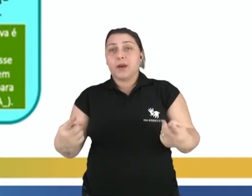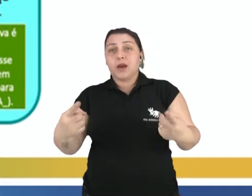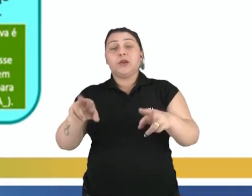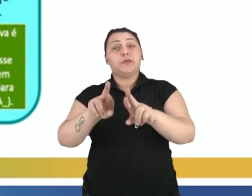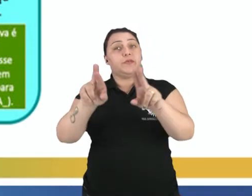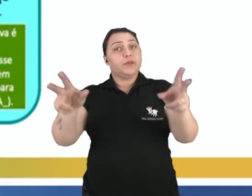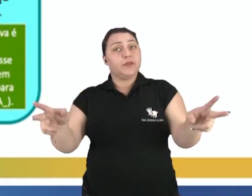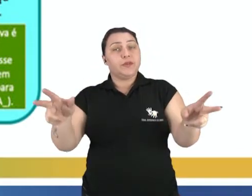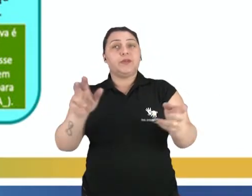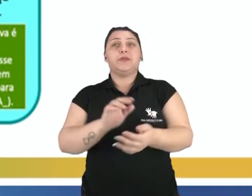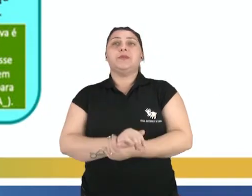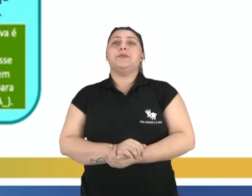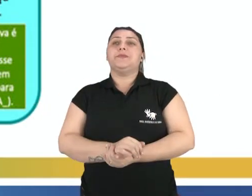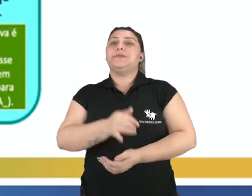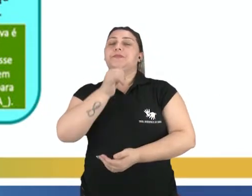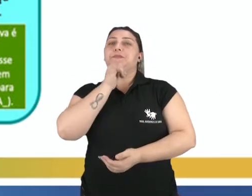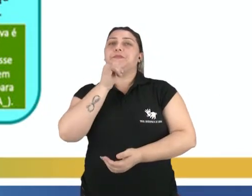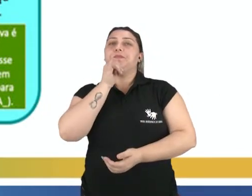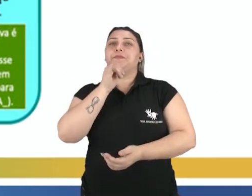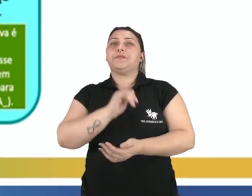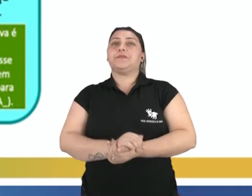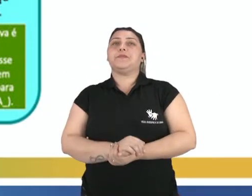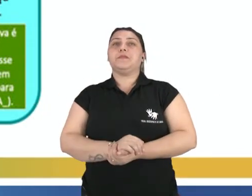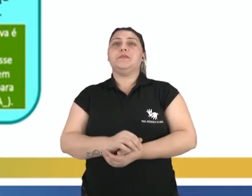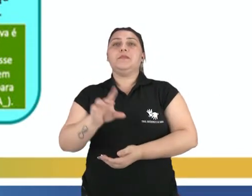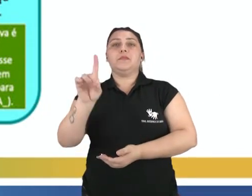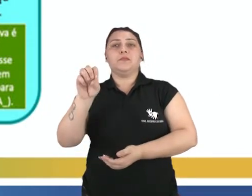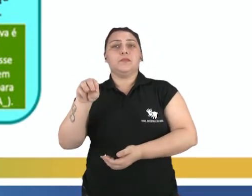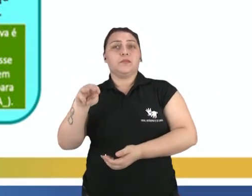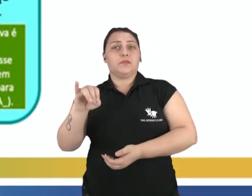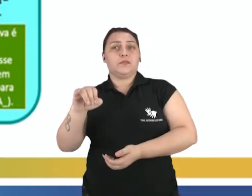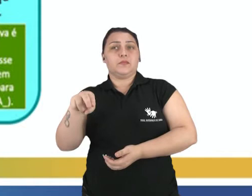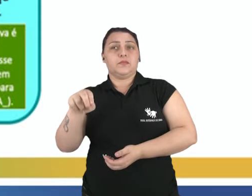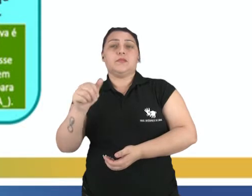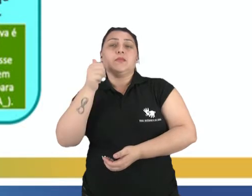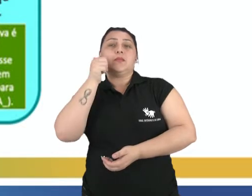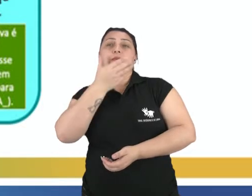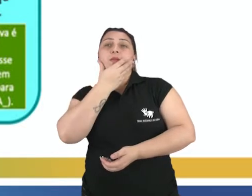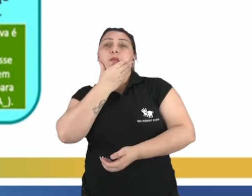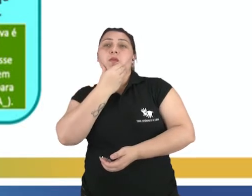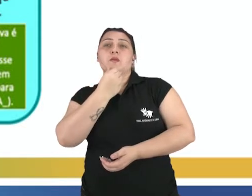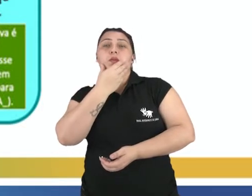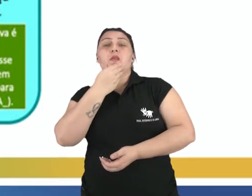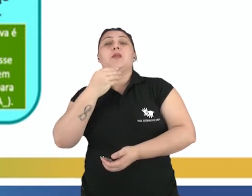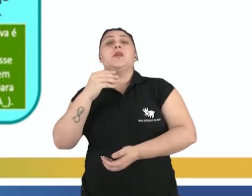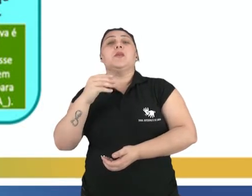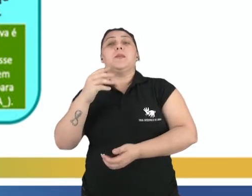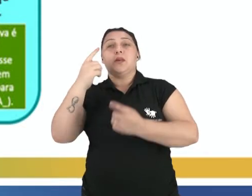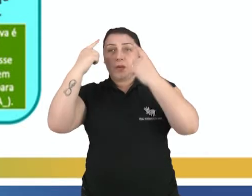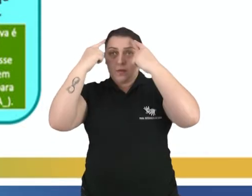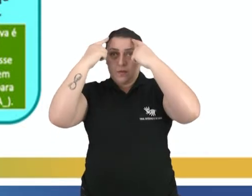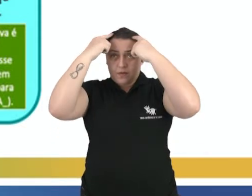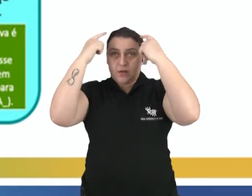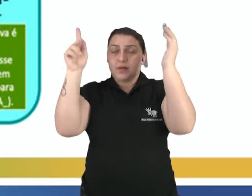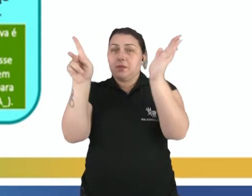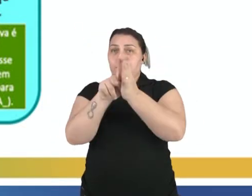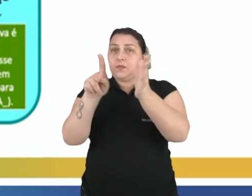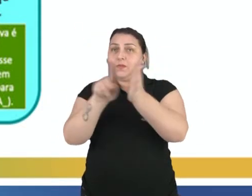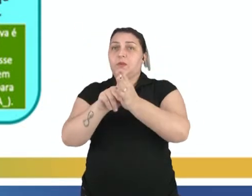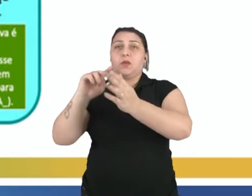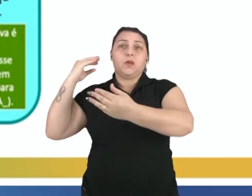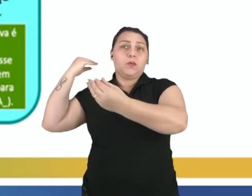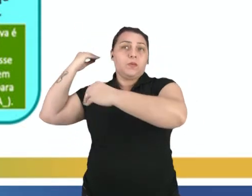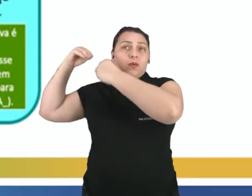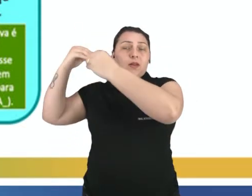maneira diferente, né? Por exemplo, é dominante nos homens e é recessivo em mulheres. Por exemplo, a calvície é um exemplo dessa